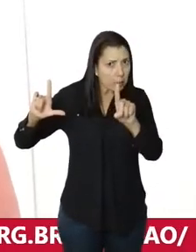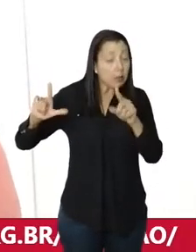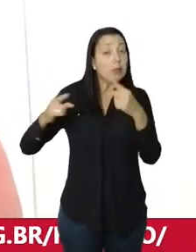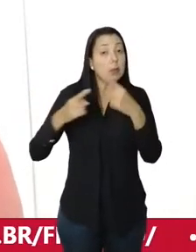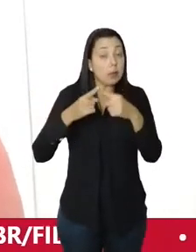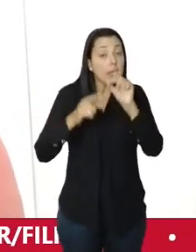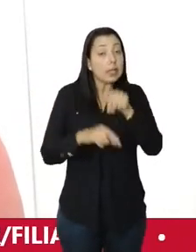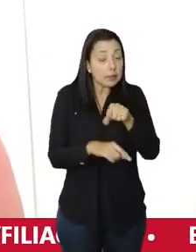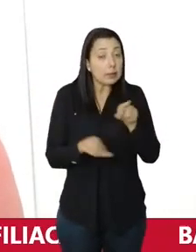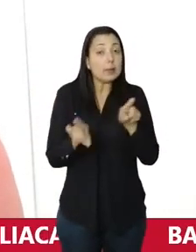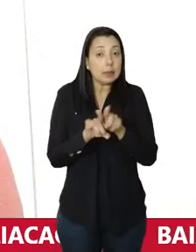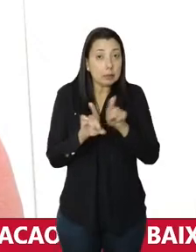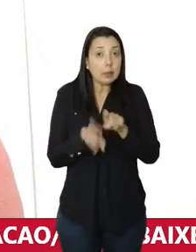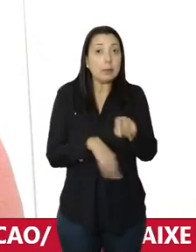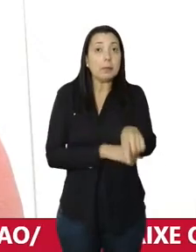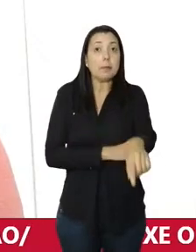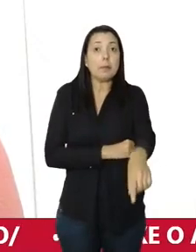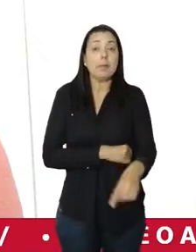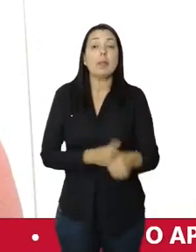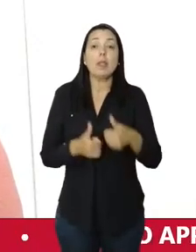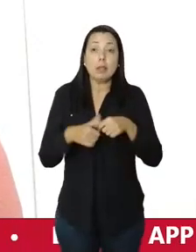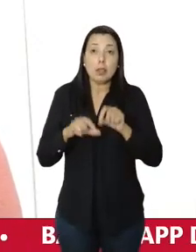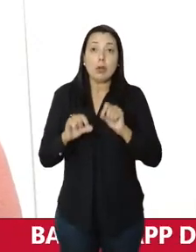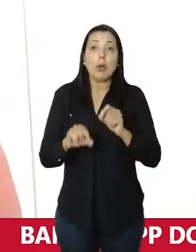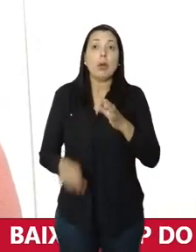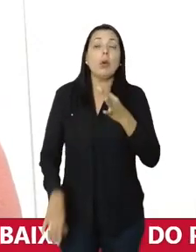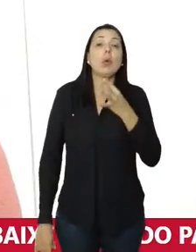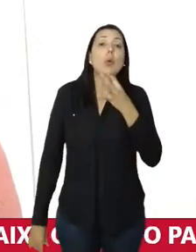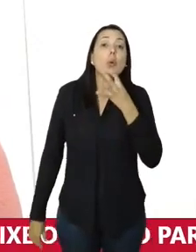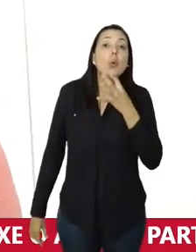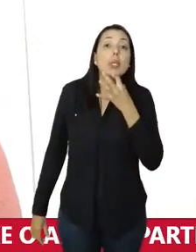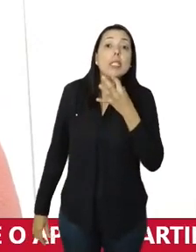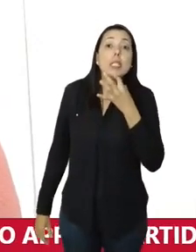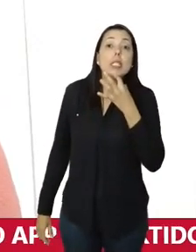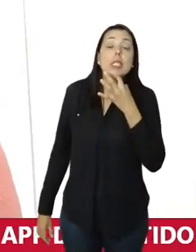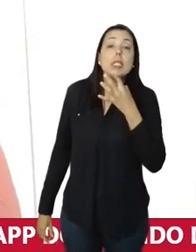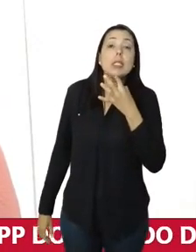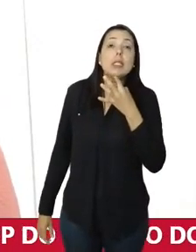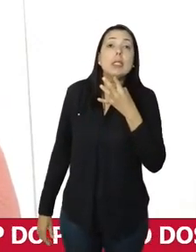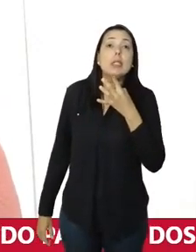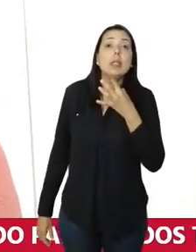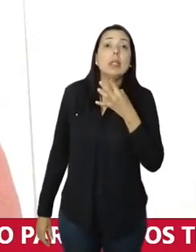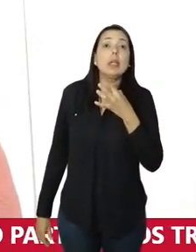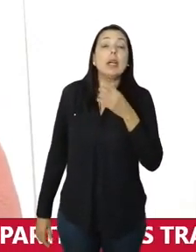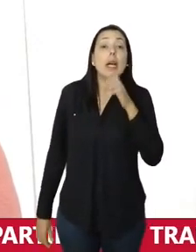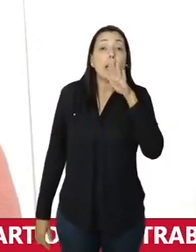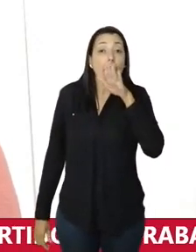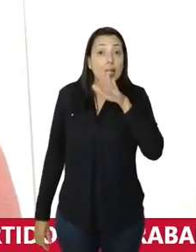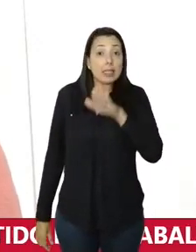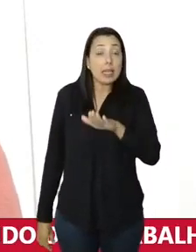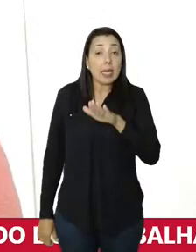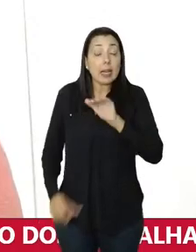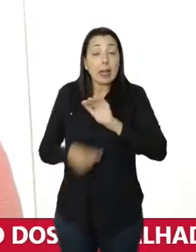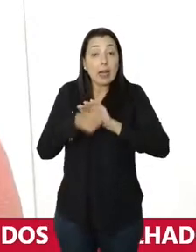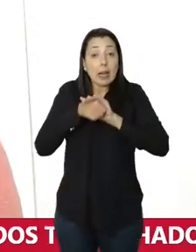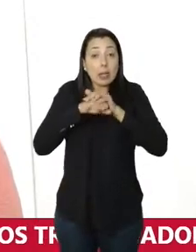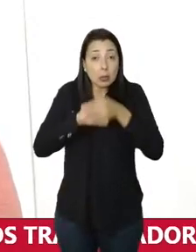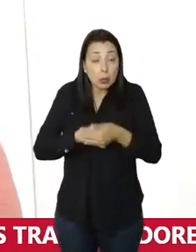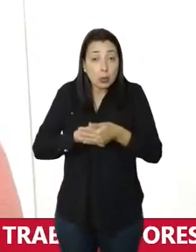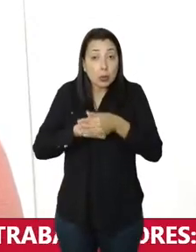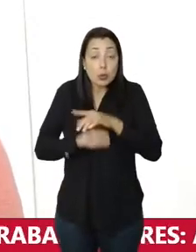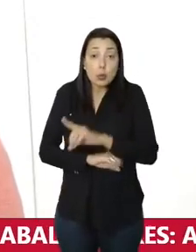assim também que ficou conhecida, né, à tarde, à noite,